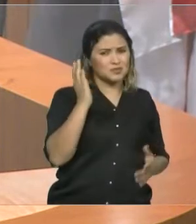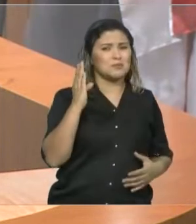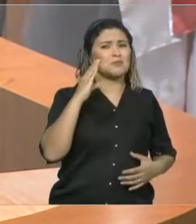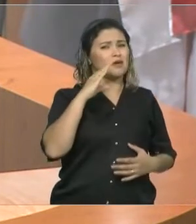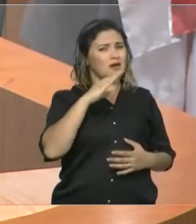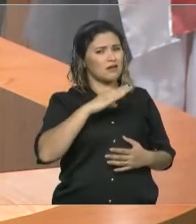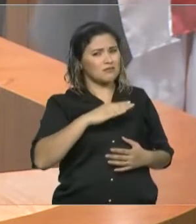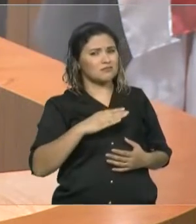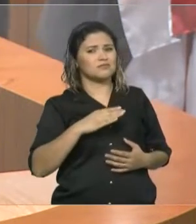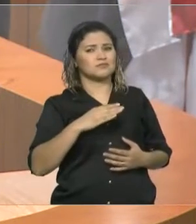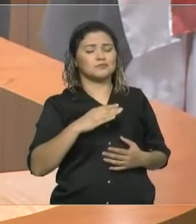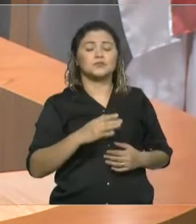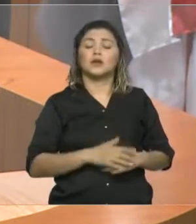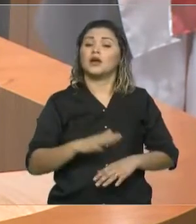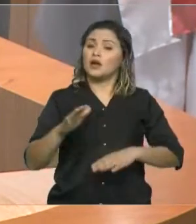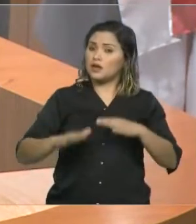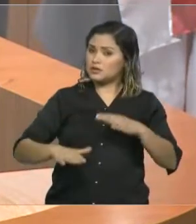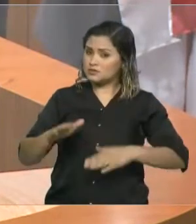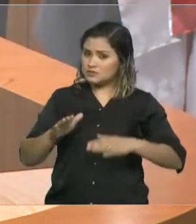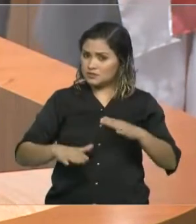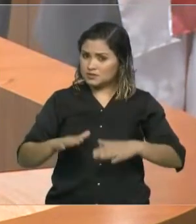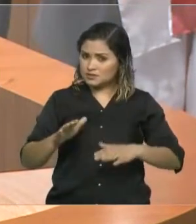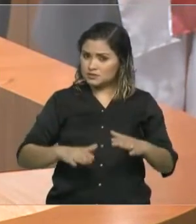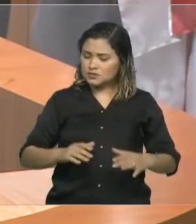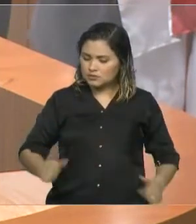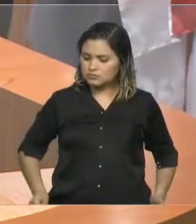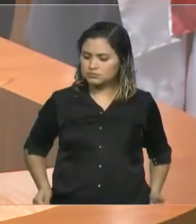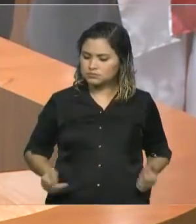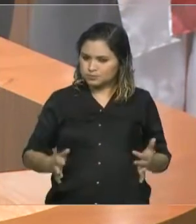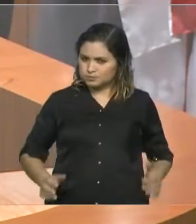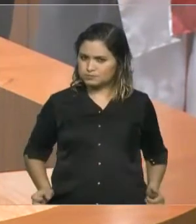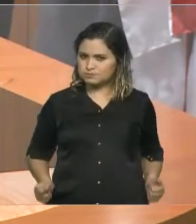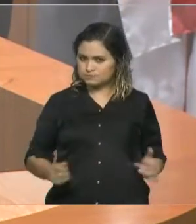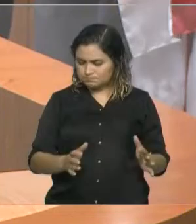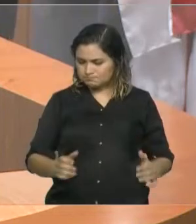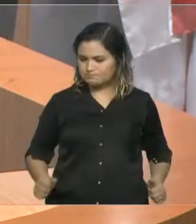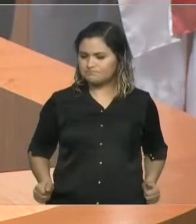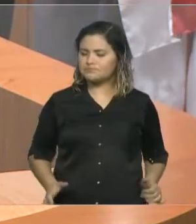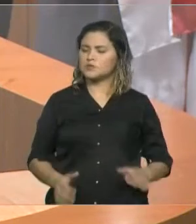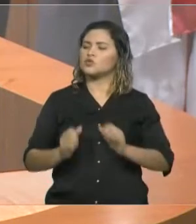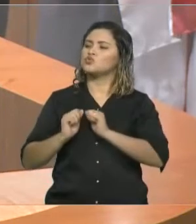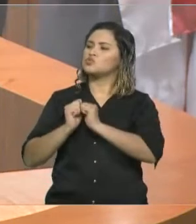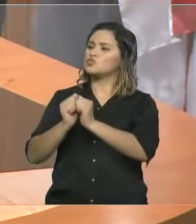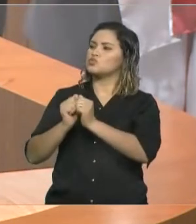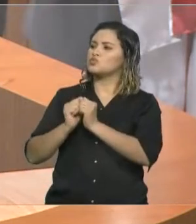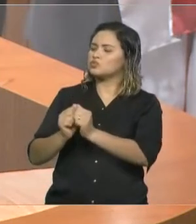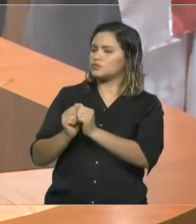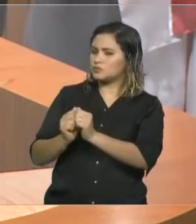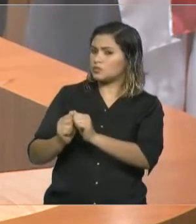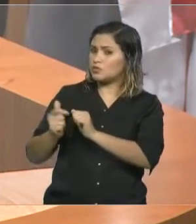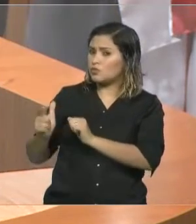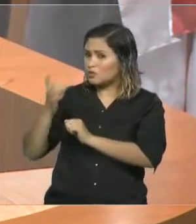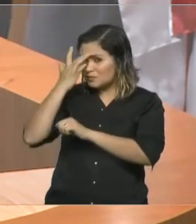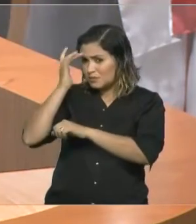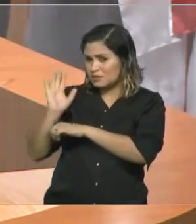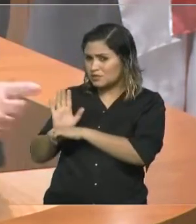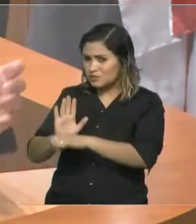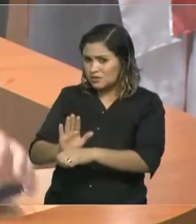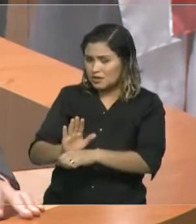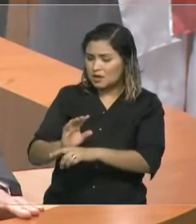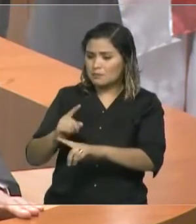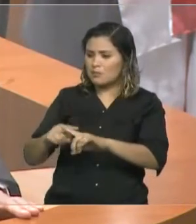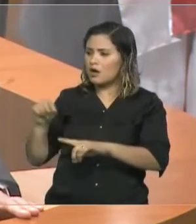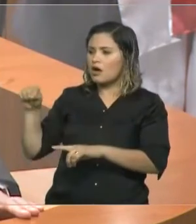rodas, com um acompanhante, que é uma pessoa de confiança, que é uma pessoa que mora, às vezes, com uma pessoa, cuida da pessoa, mas ela não tem